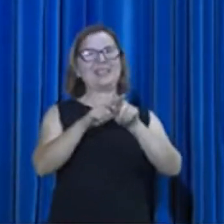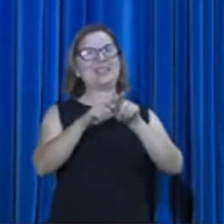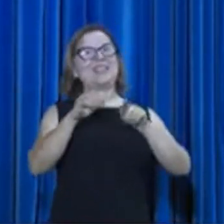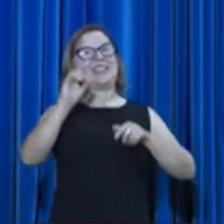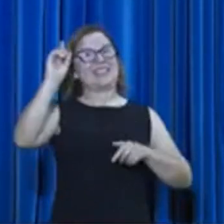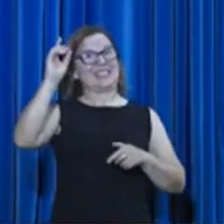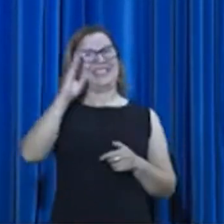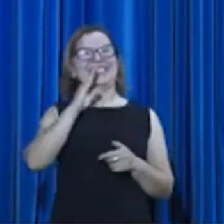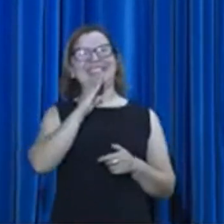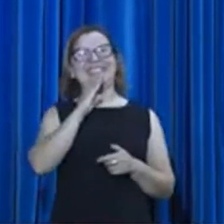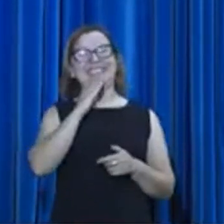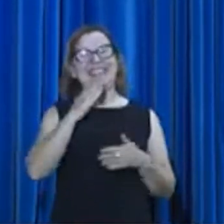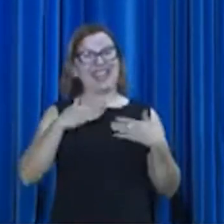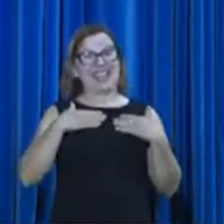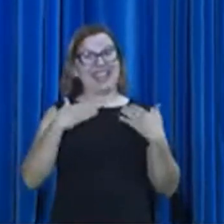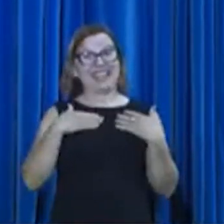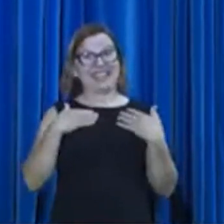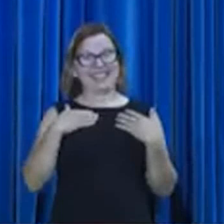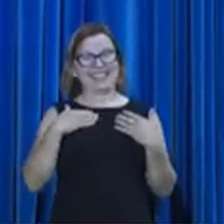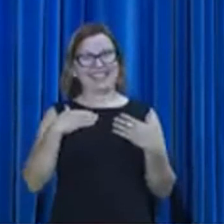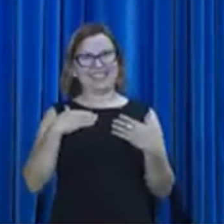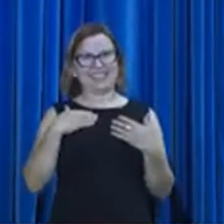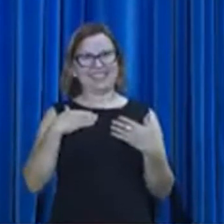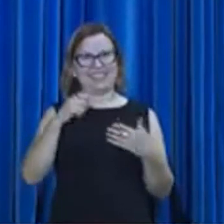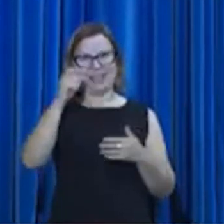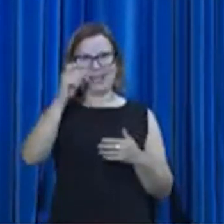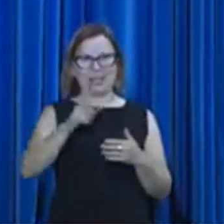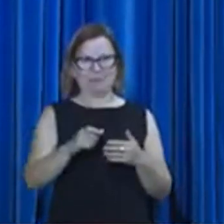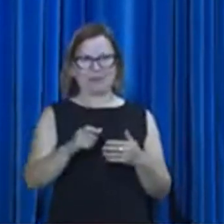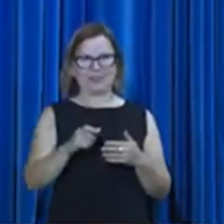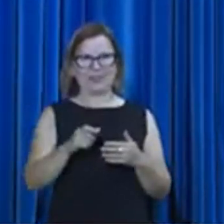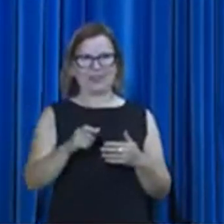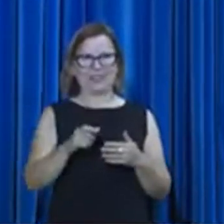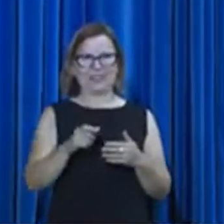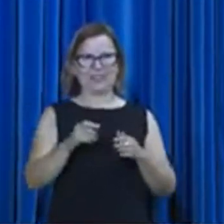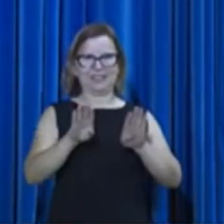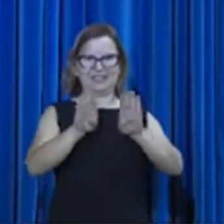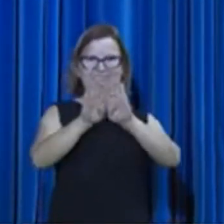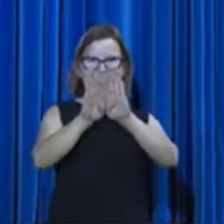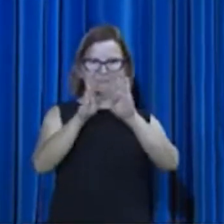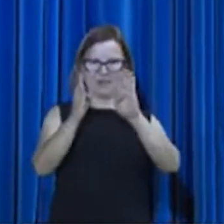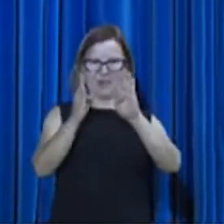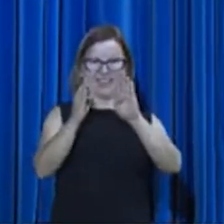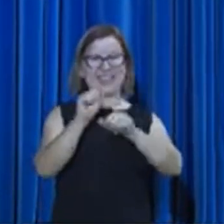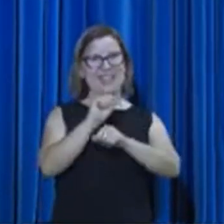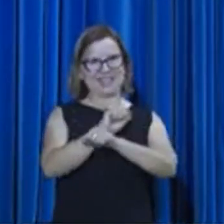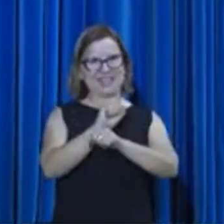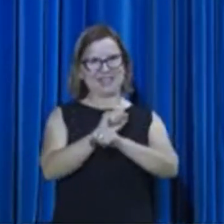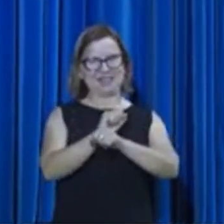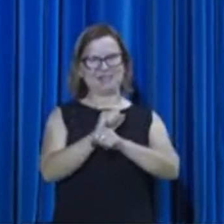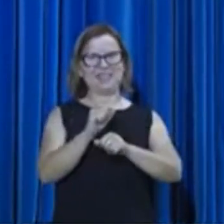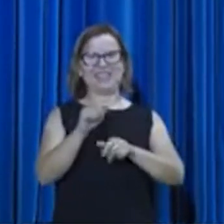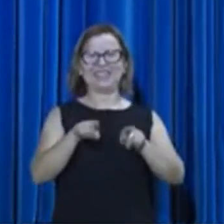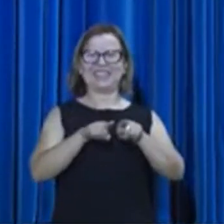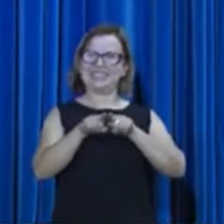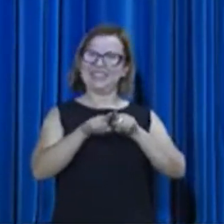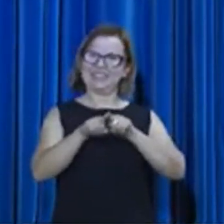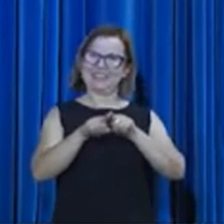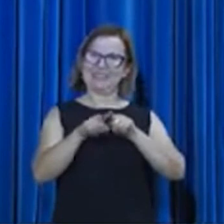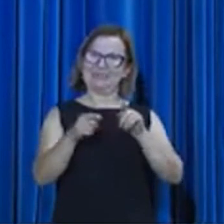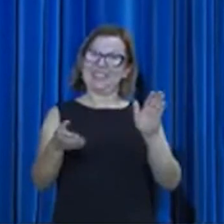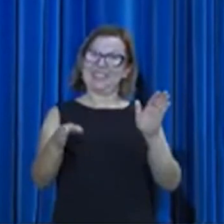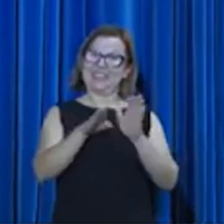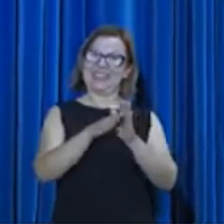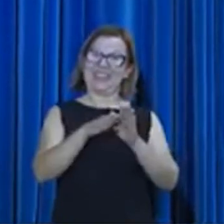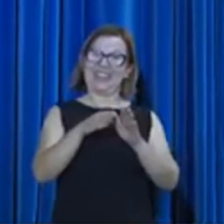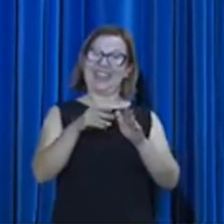É a alegria de quem fica na recepção ali, esperando a chegada dos irmãos, de dizer um bom